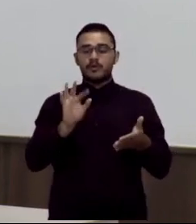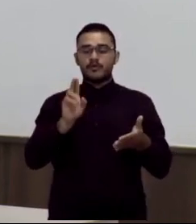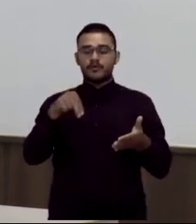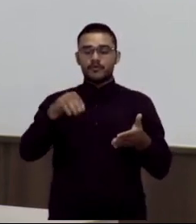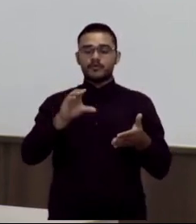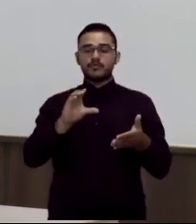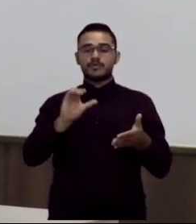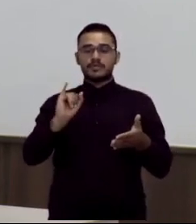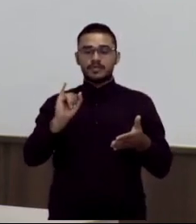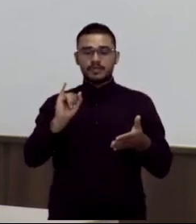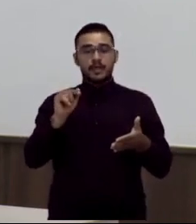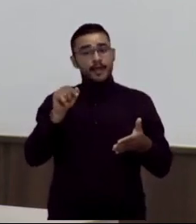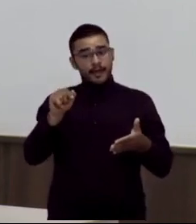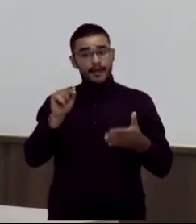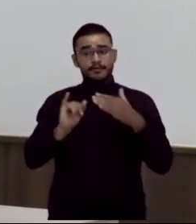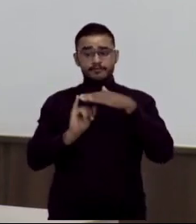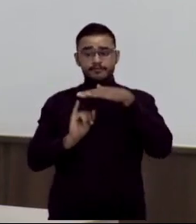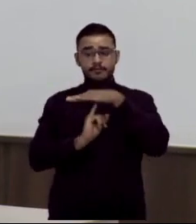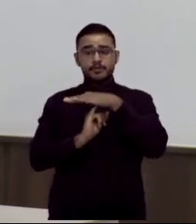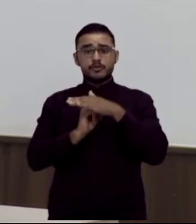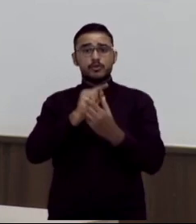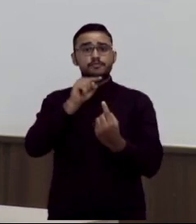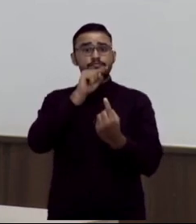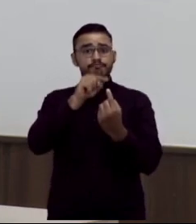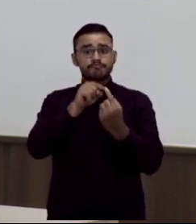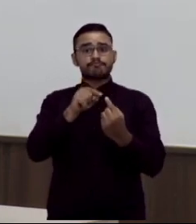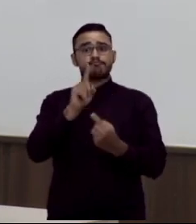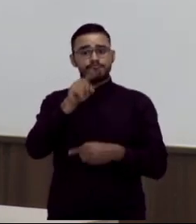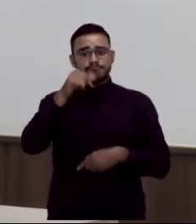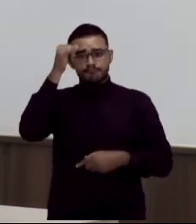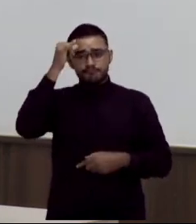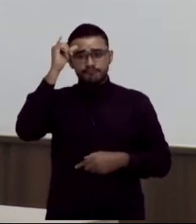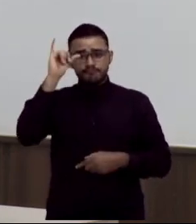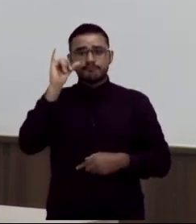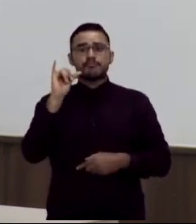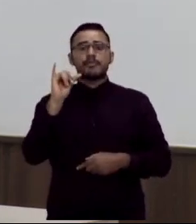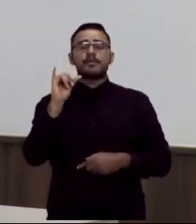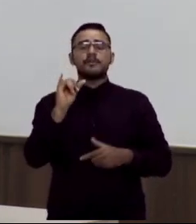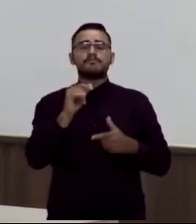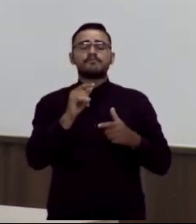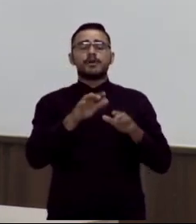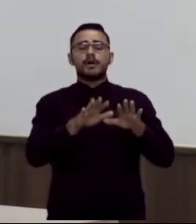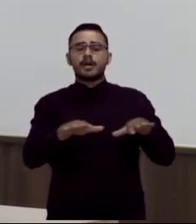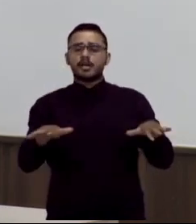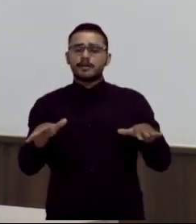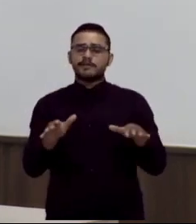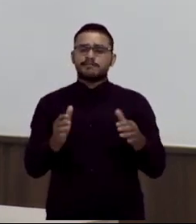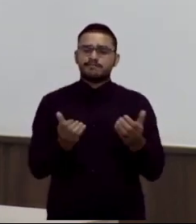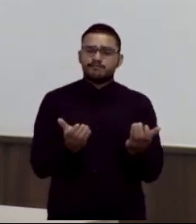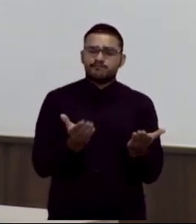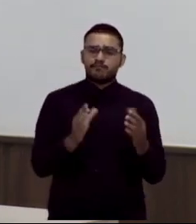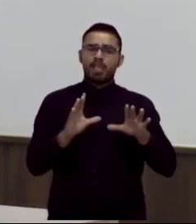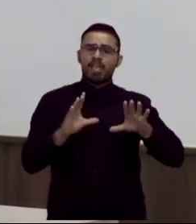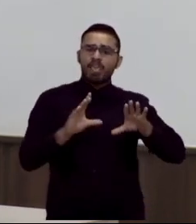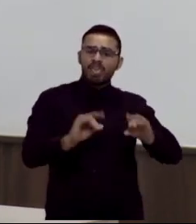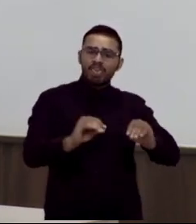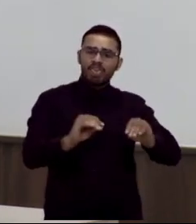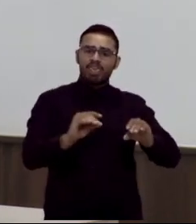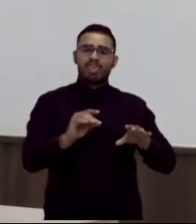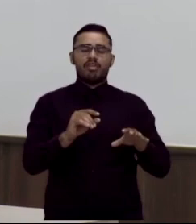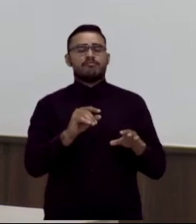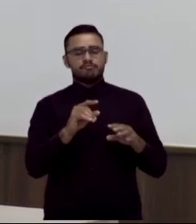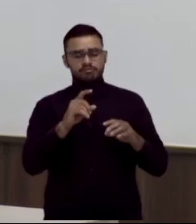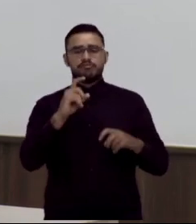e infantil eu recebi na semana passada vereadores é um projeto uma ONG formada